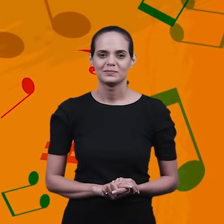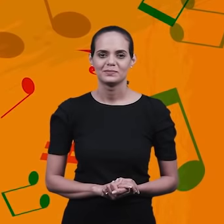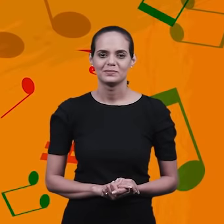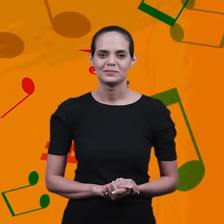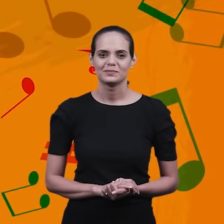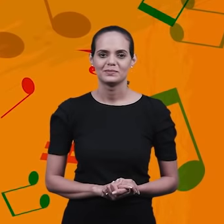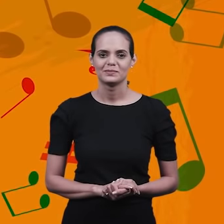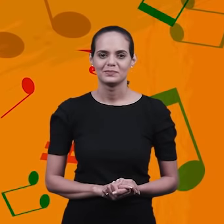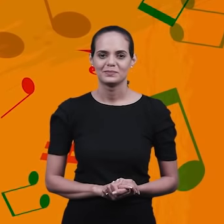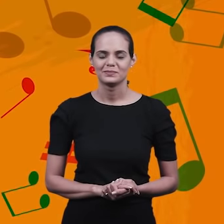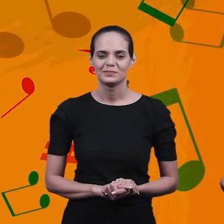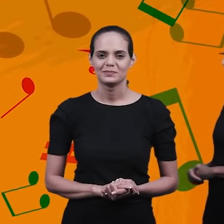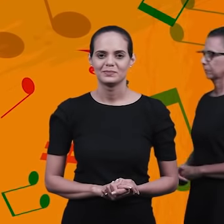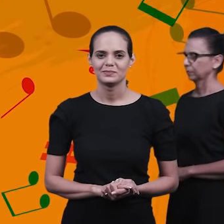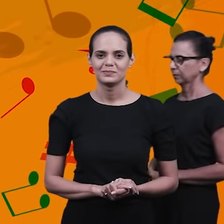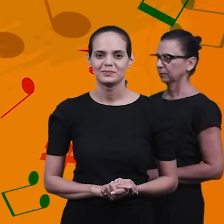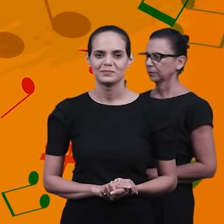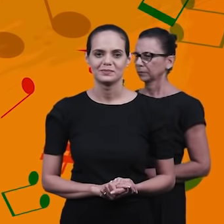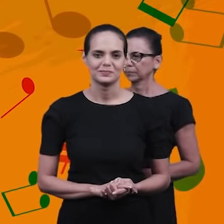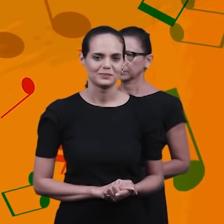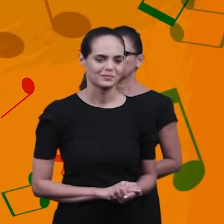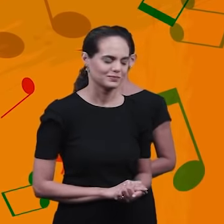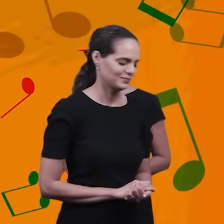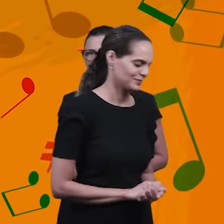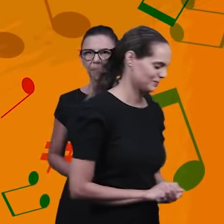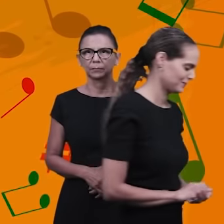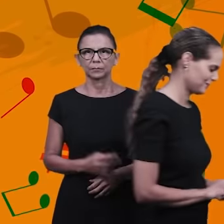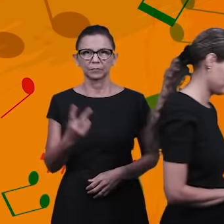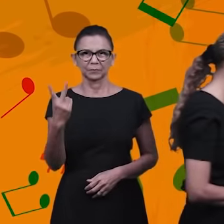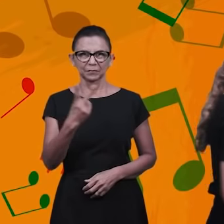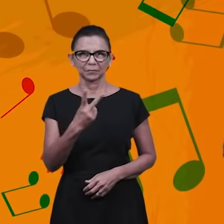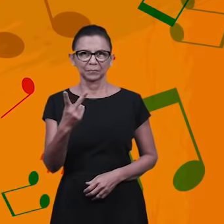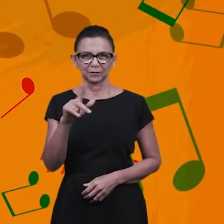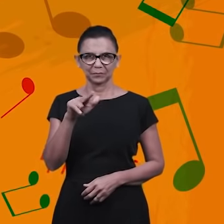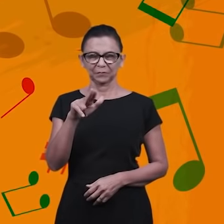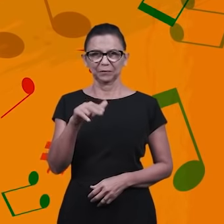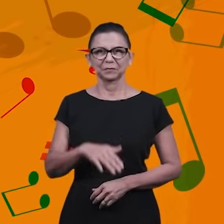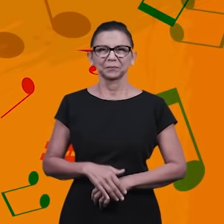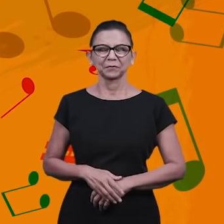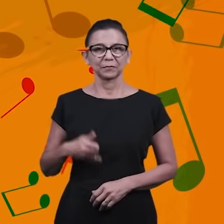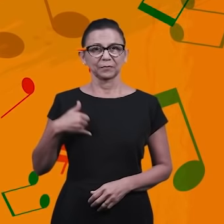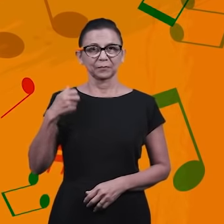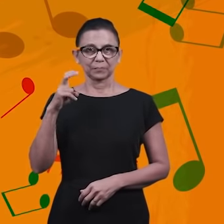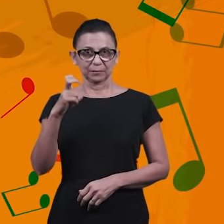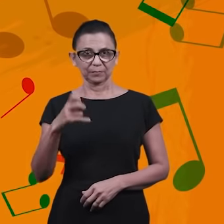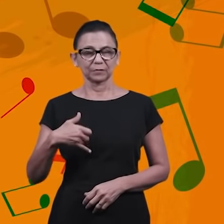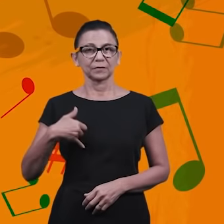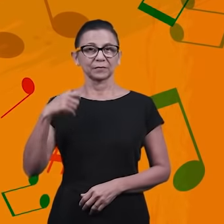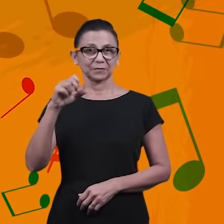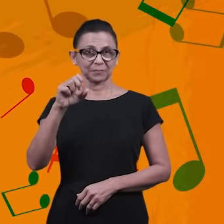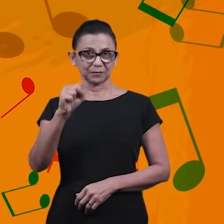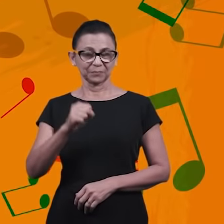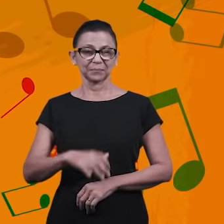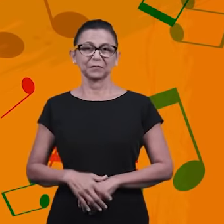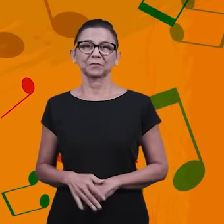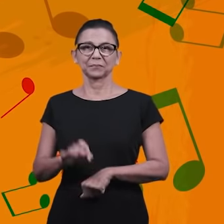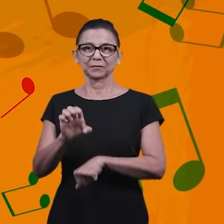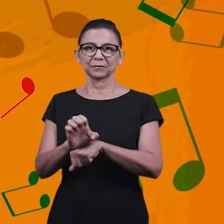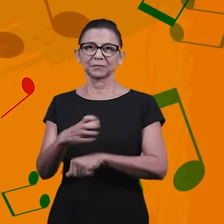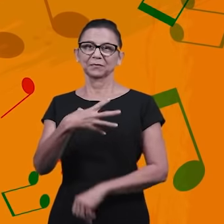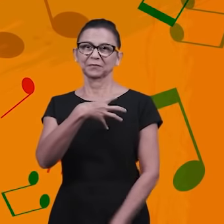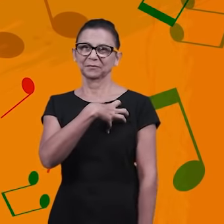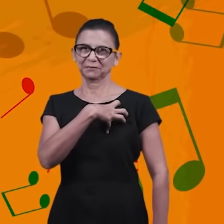Os irmãos Levi, de 8 anos, e Davi, de 5 anos, de Macarani, Bahia.